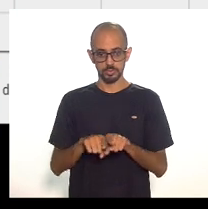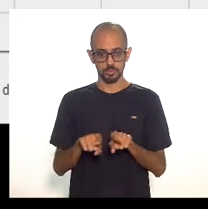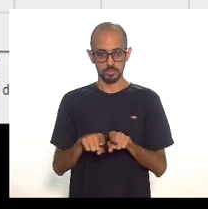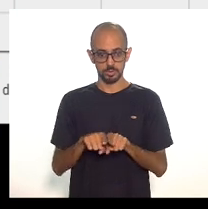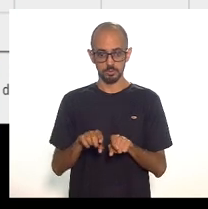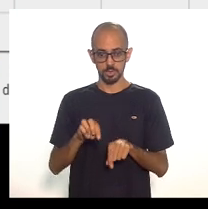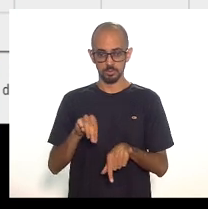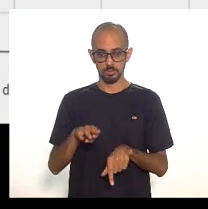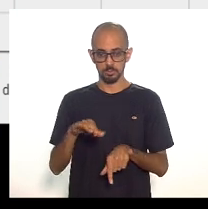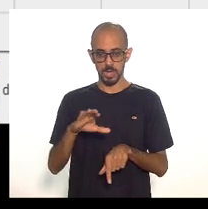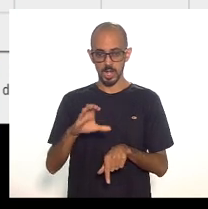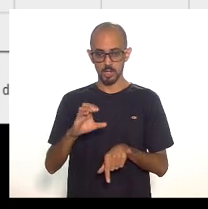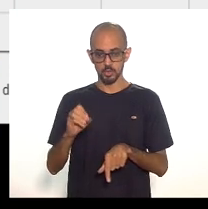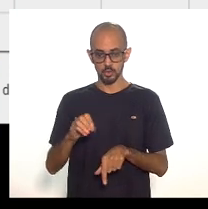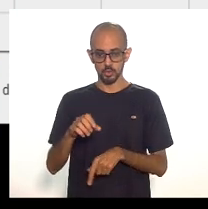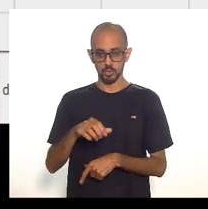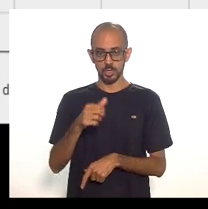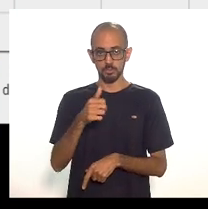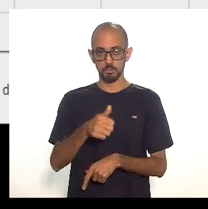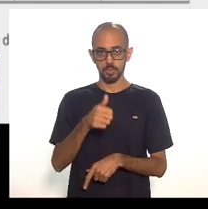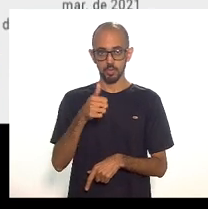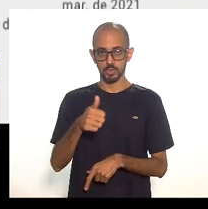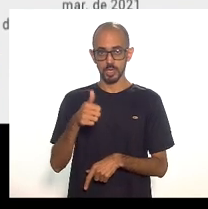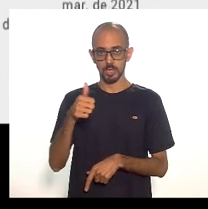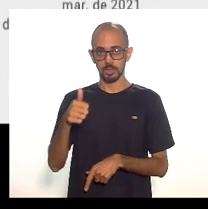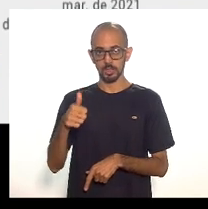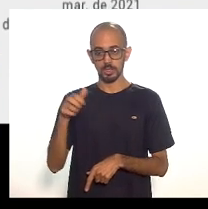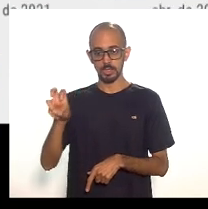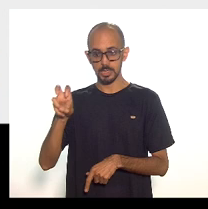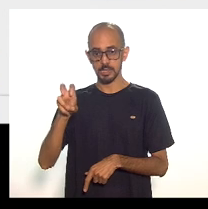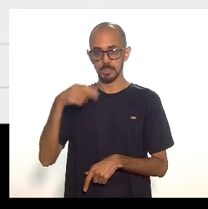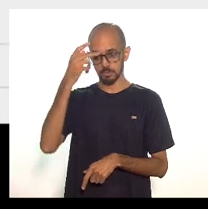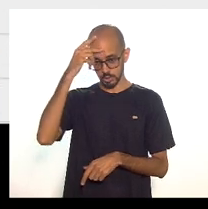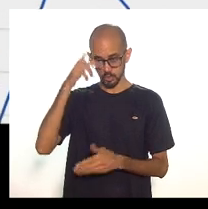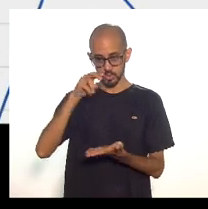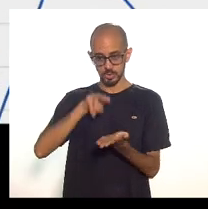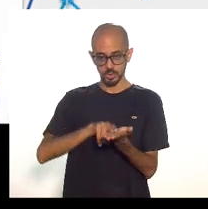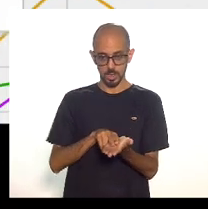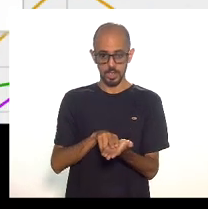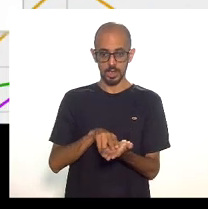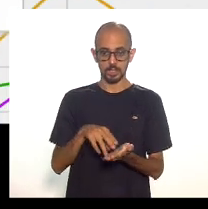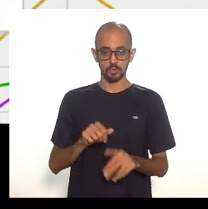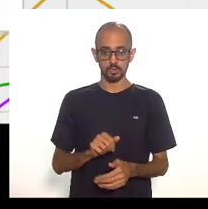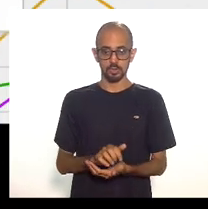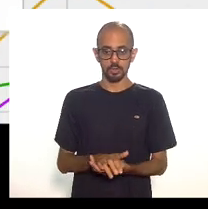teve 1.115 pacientes que foram internados lá no hospital.